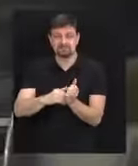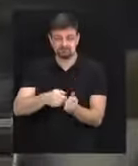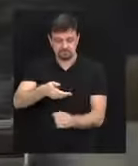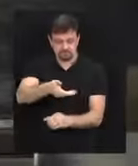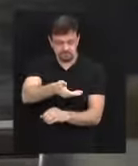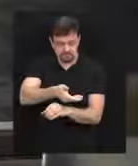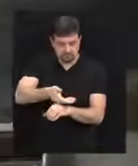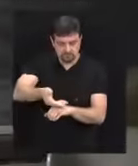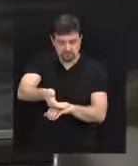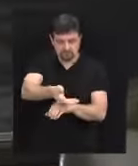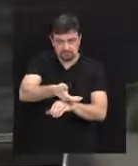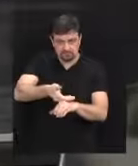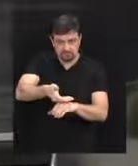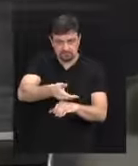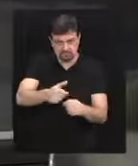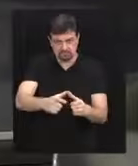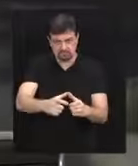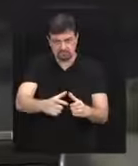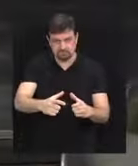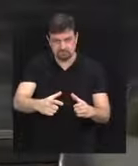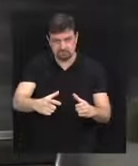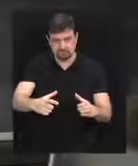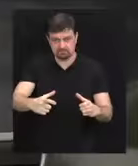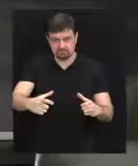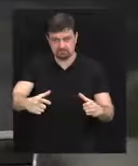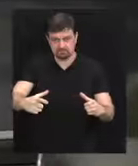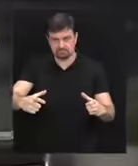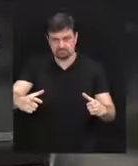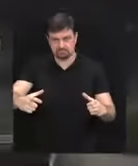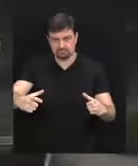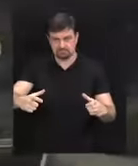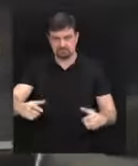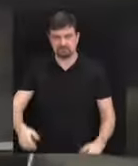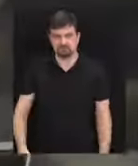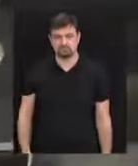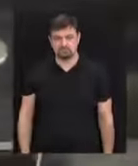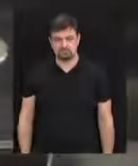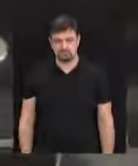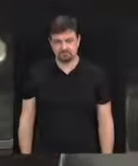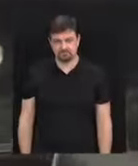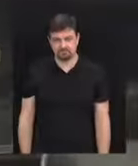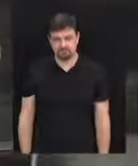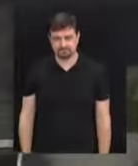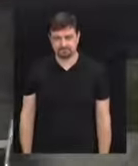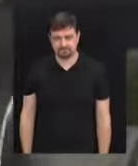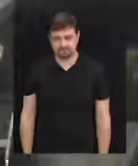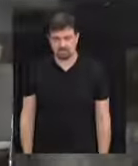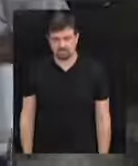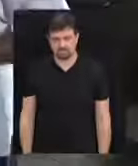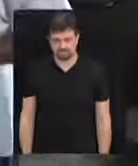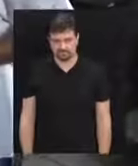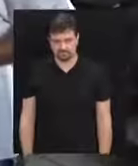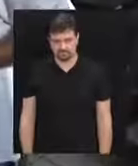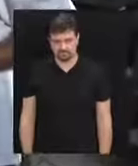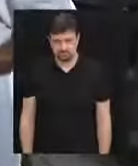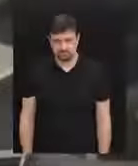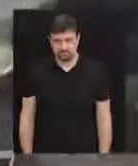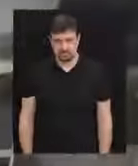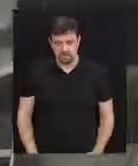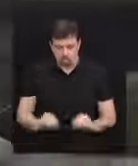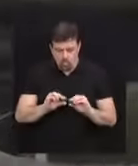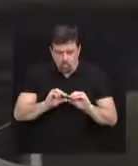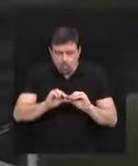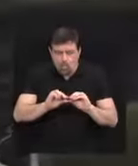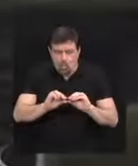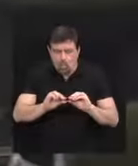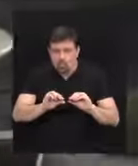vai abrindo ela do centro para fora. Você vai fazendo em forma de círculo com a mão leve e aí ela fica igual uma casquinha de cebola.